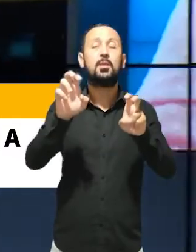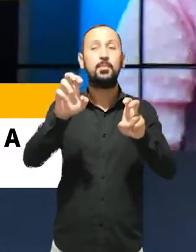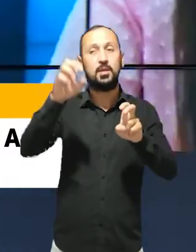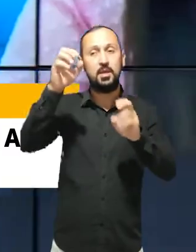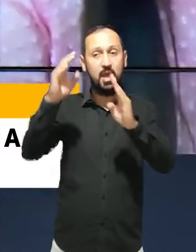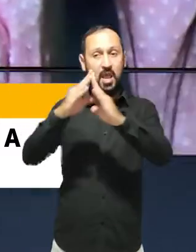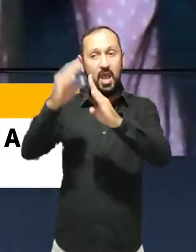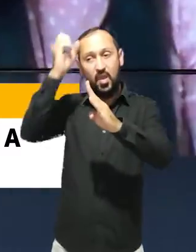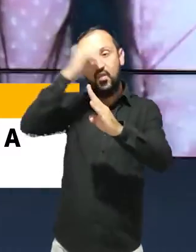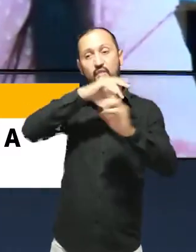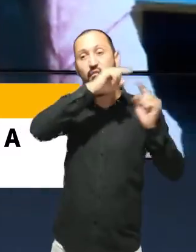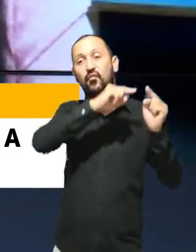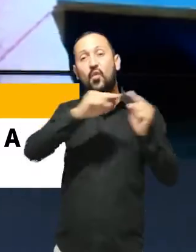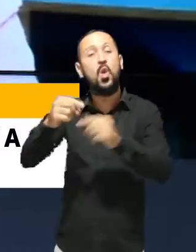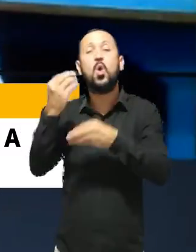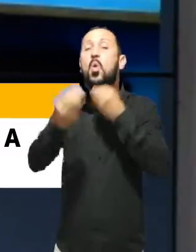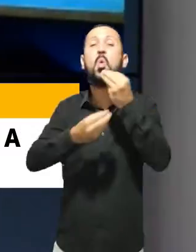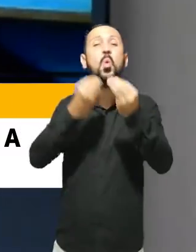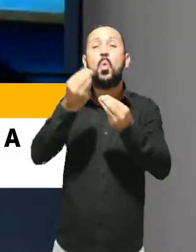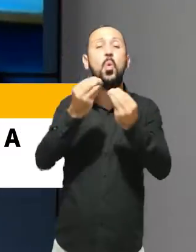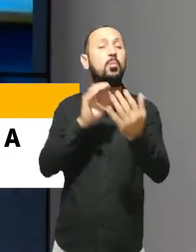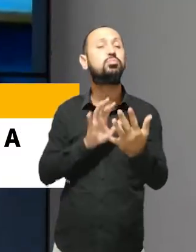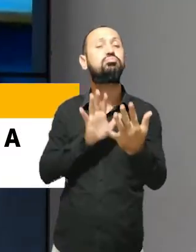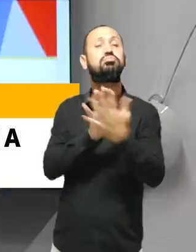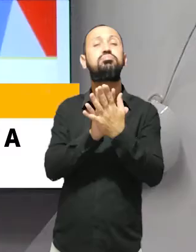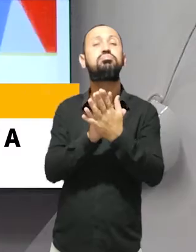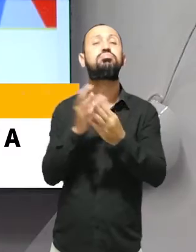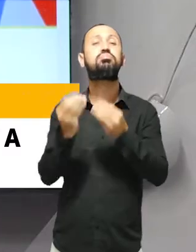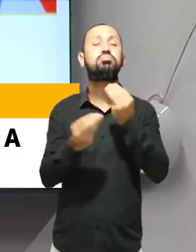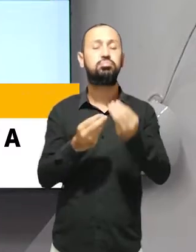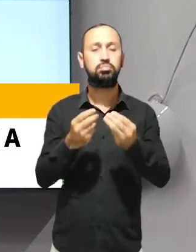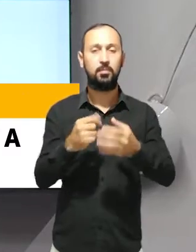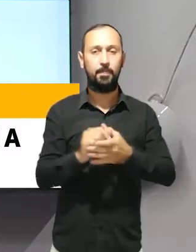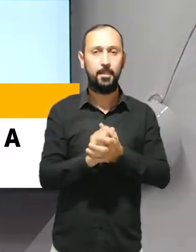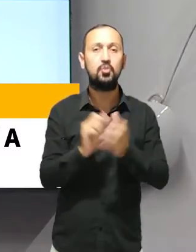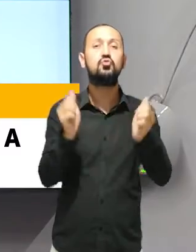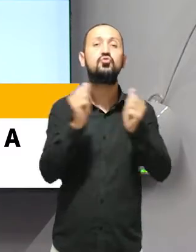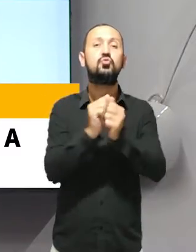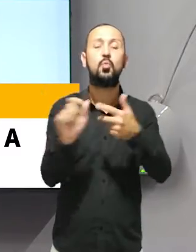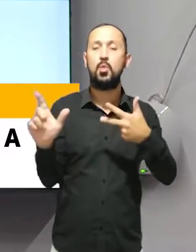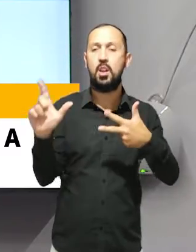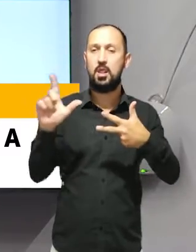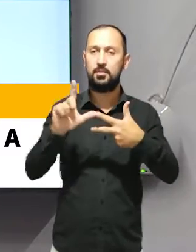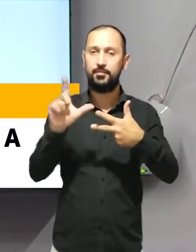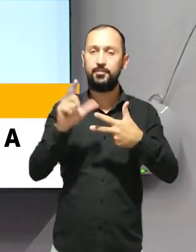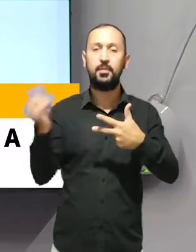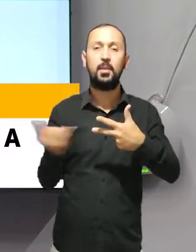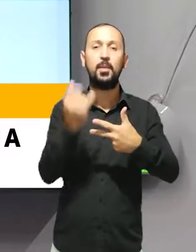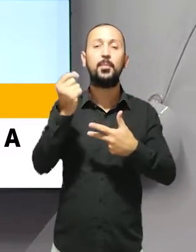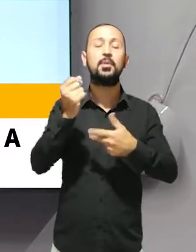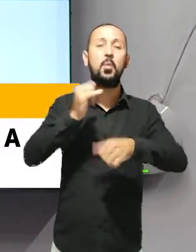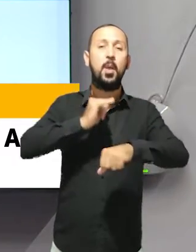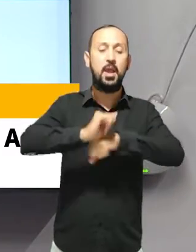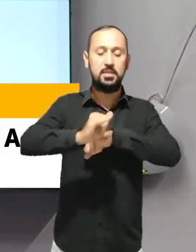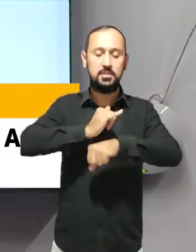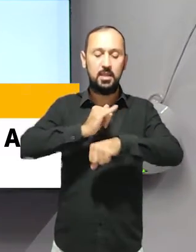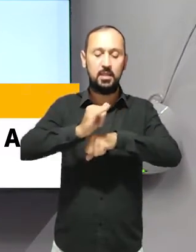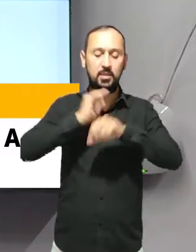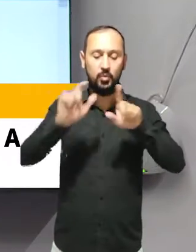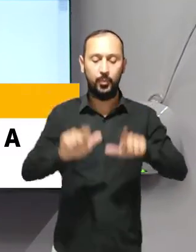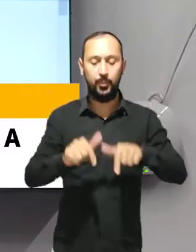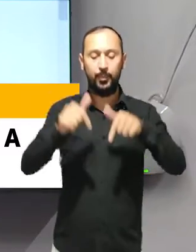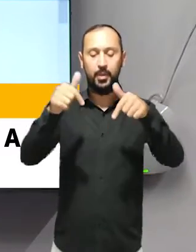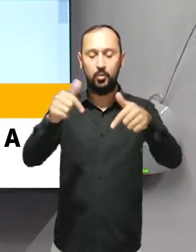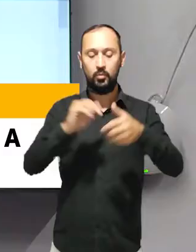no eixo de enfrentamento à violência e a respeito de como a integração com o legislativo é importante como